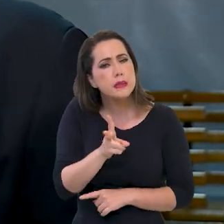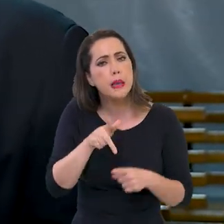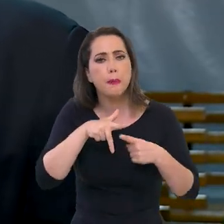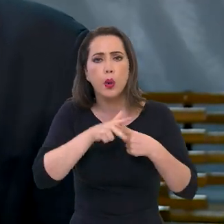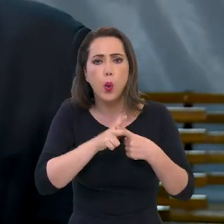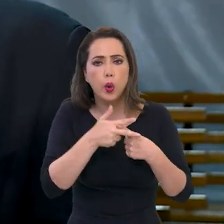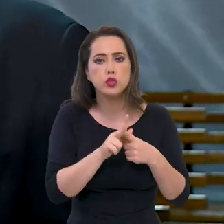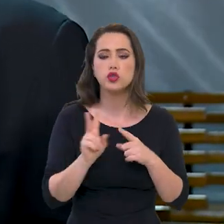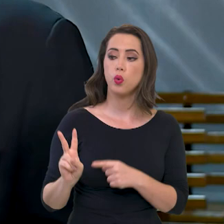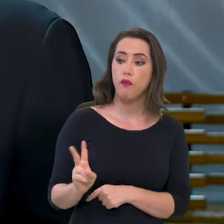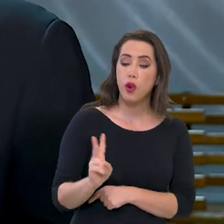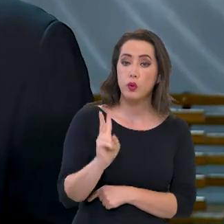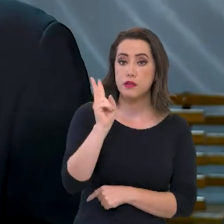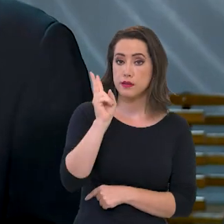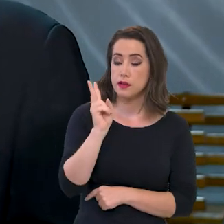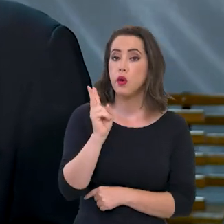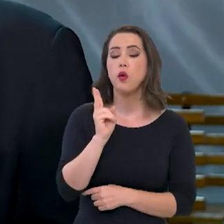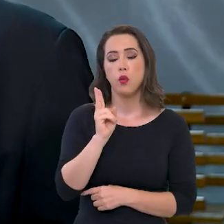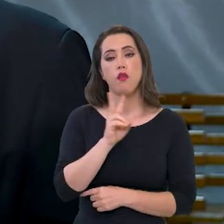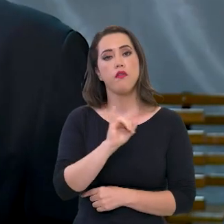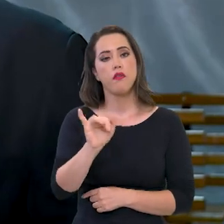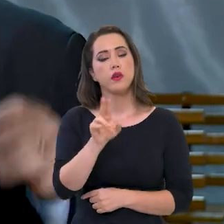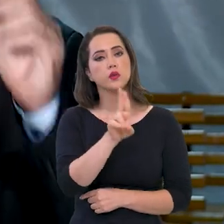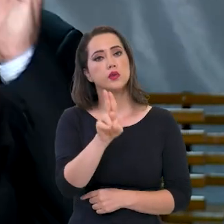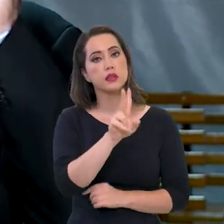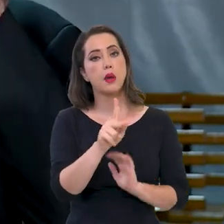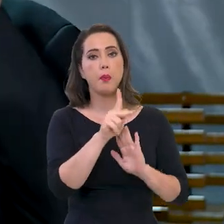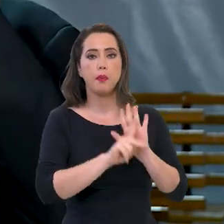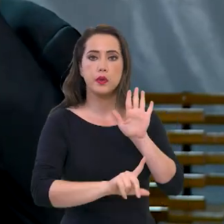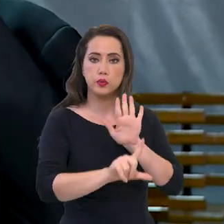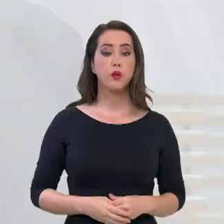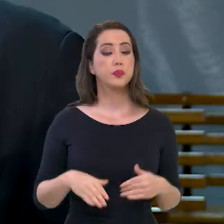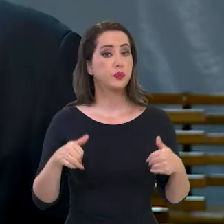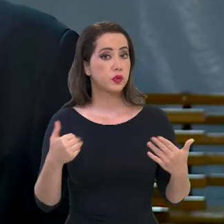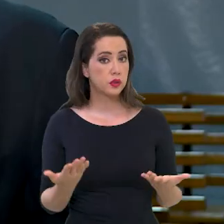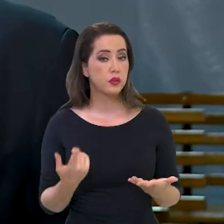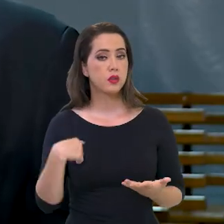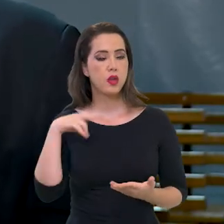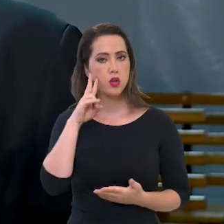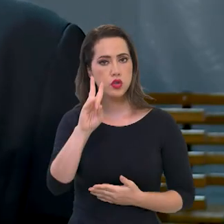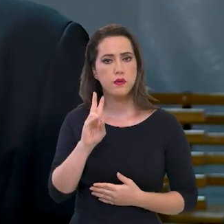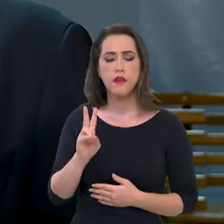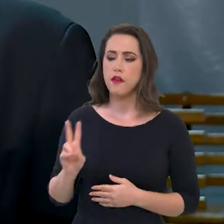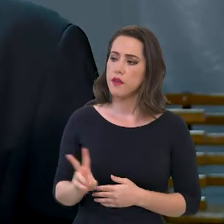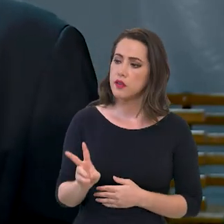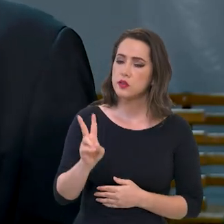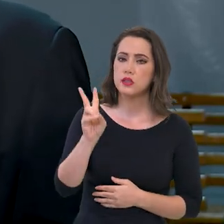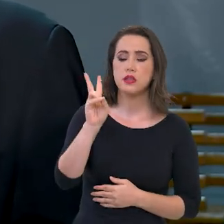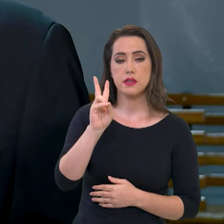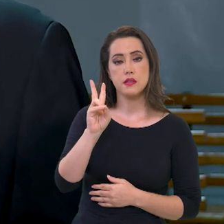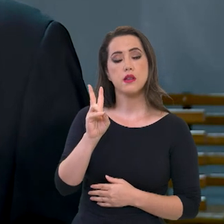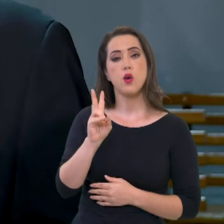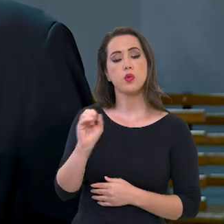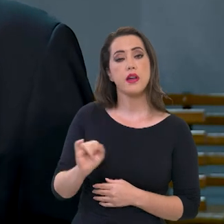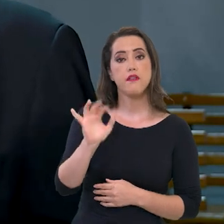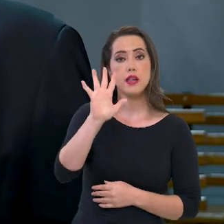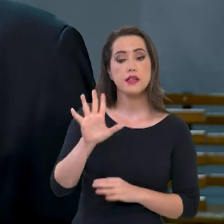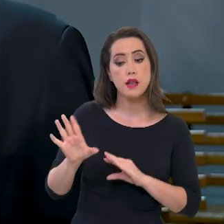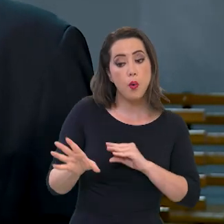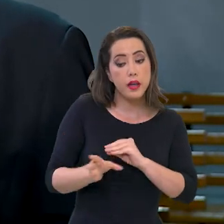permanente, valorização permanente do salário mínimo irá por projeto de lei, considerando a reposição da inflação